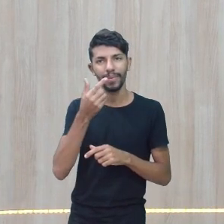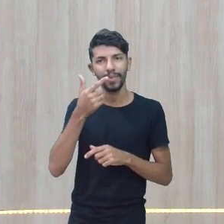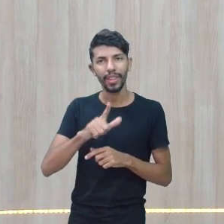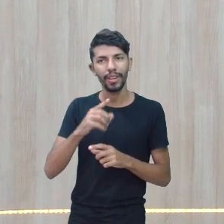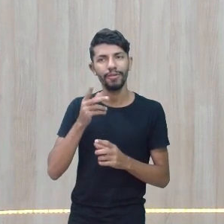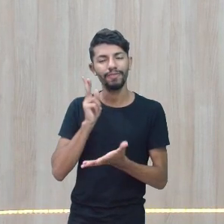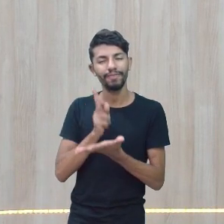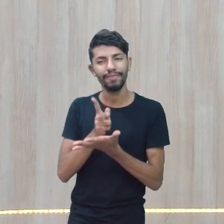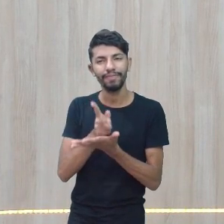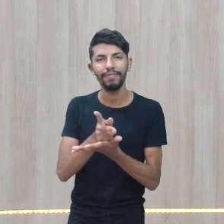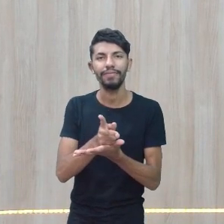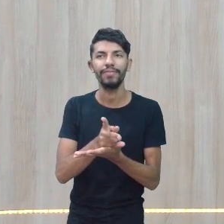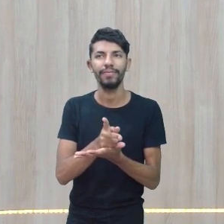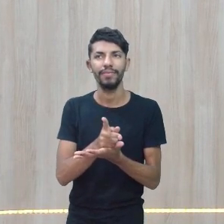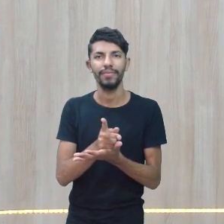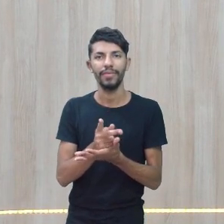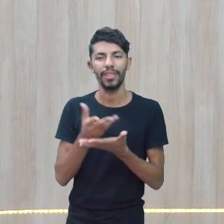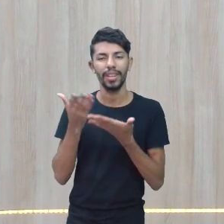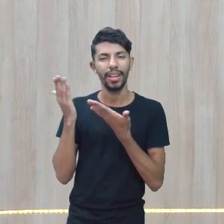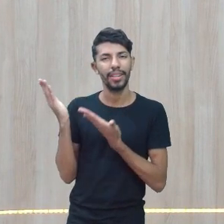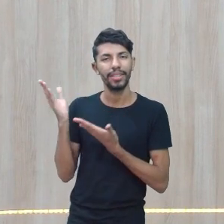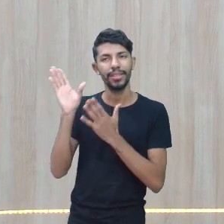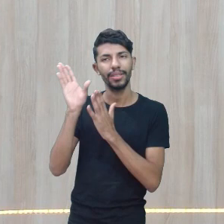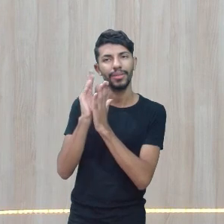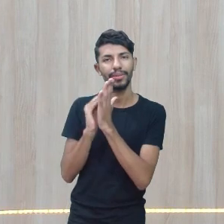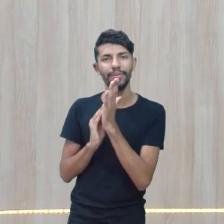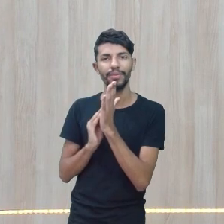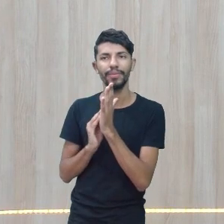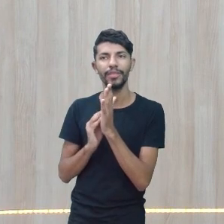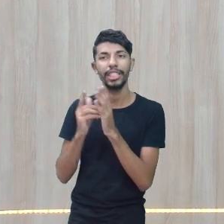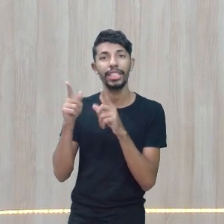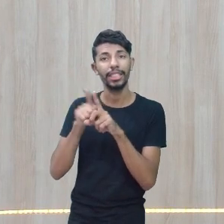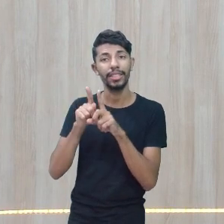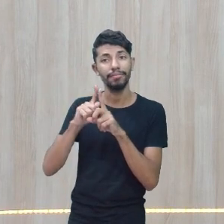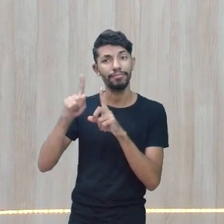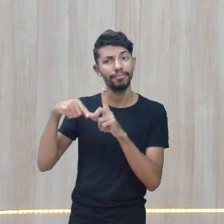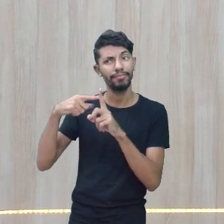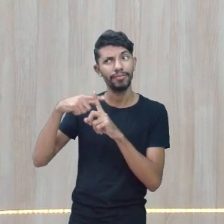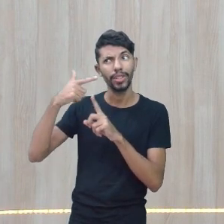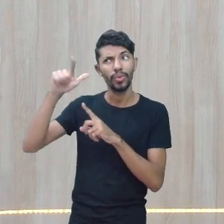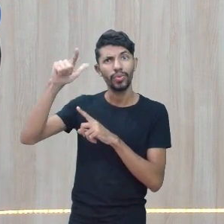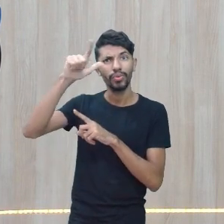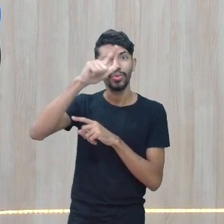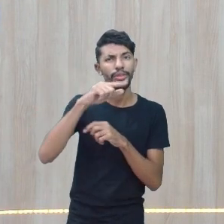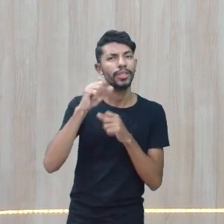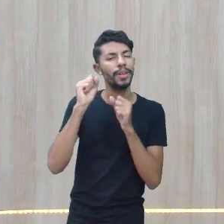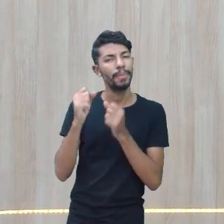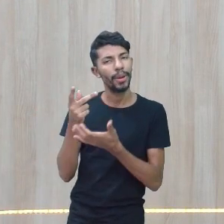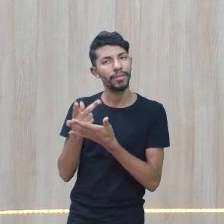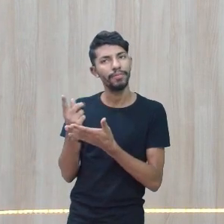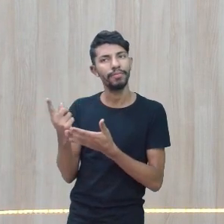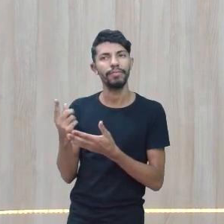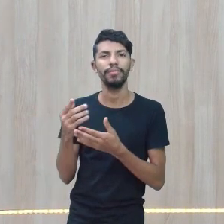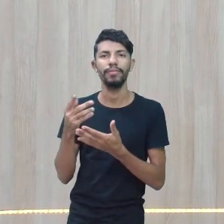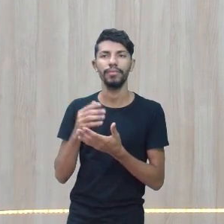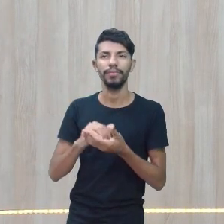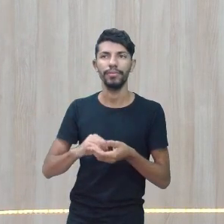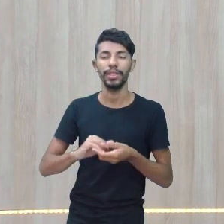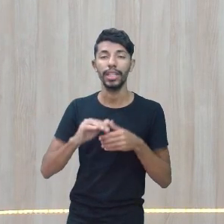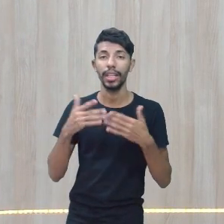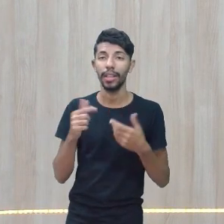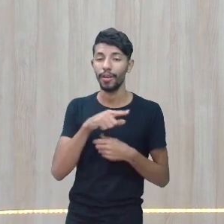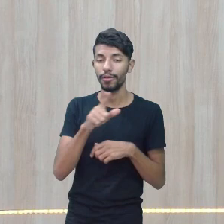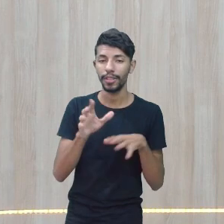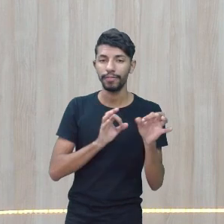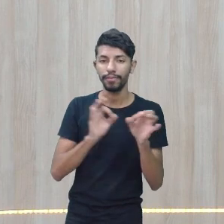darmos continuidade a este conteúdo e a outros que virão. Então, se preparem, não é? Todas as